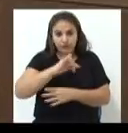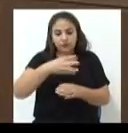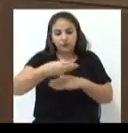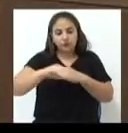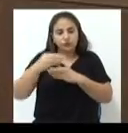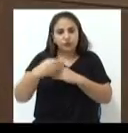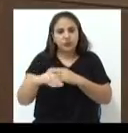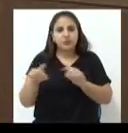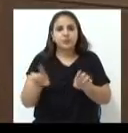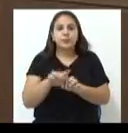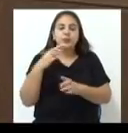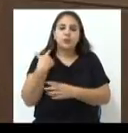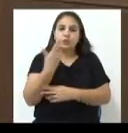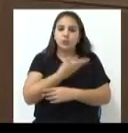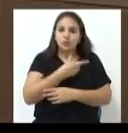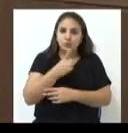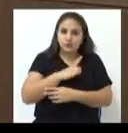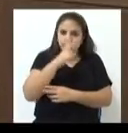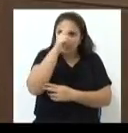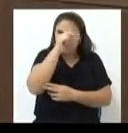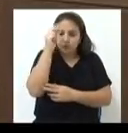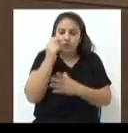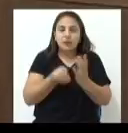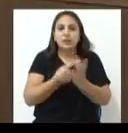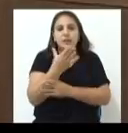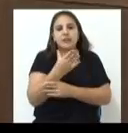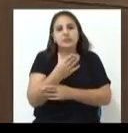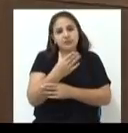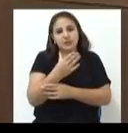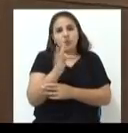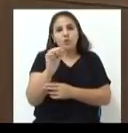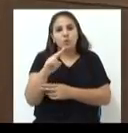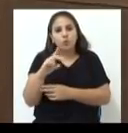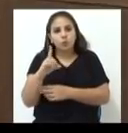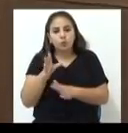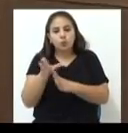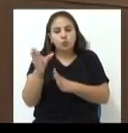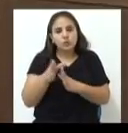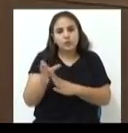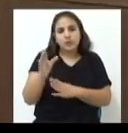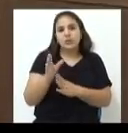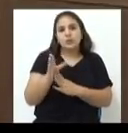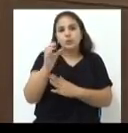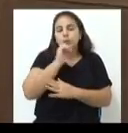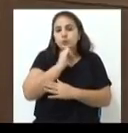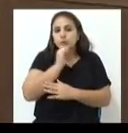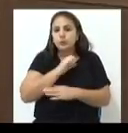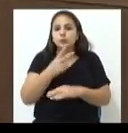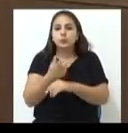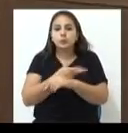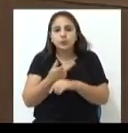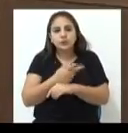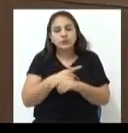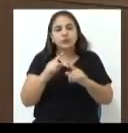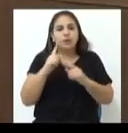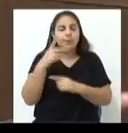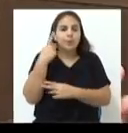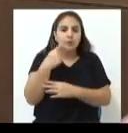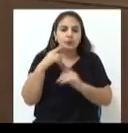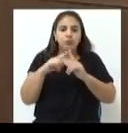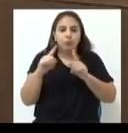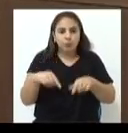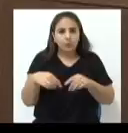sugestão que nós demos ao Executivo, a criação do Fundo Municipal do Conselho do Idoso, buscando recursos para as políticas